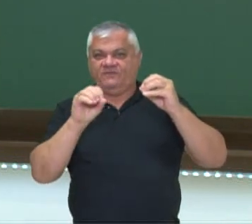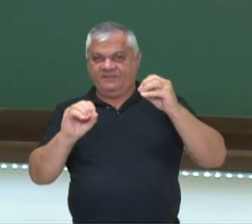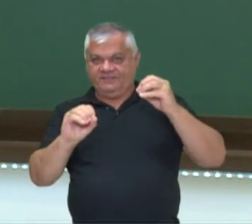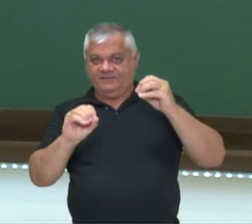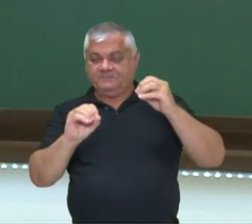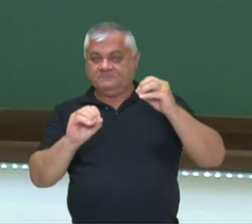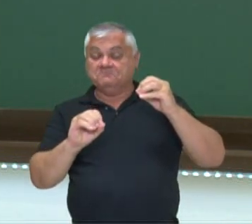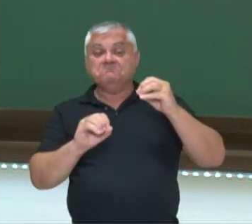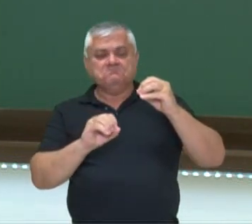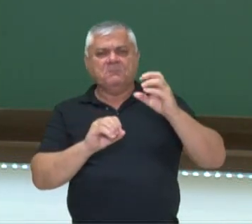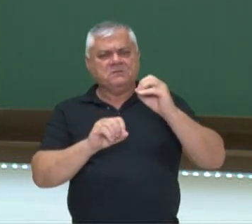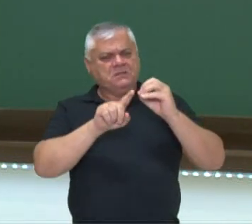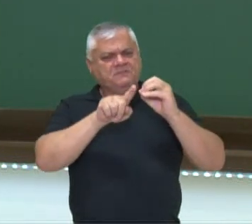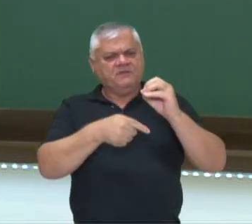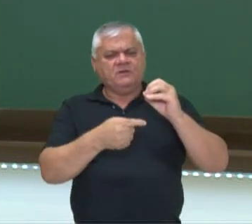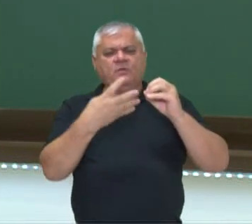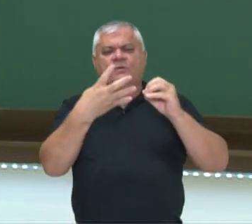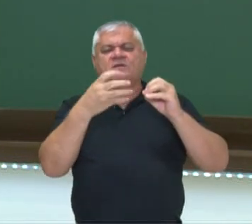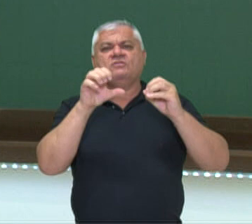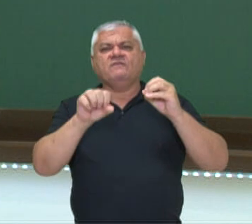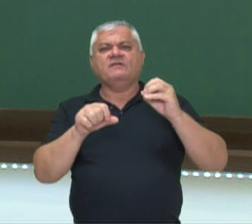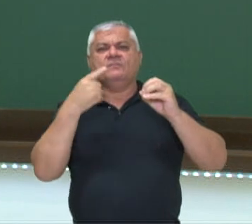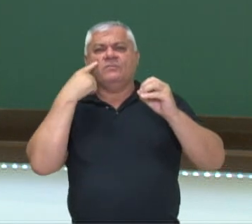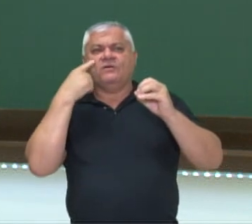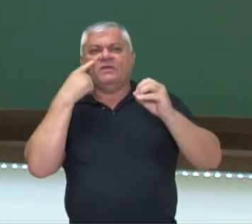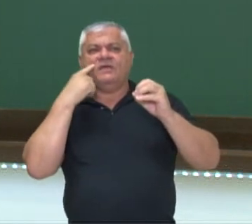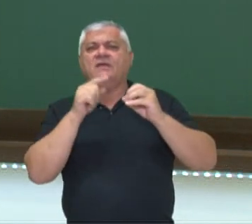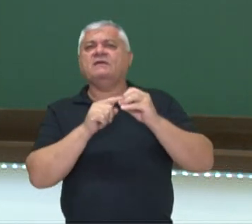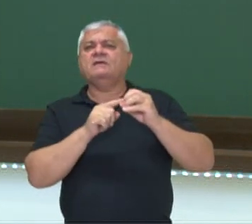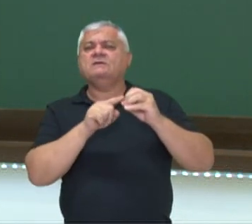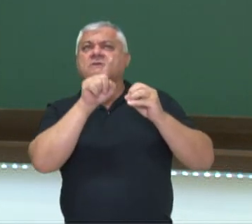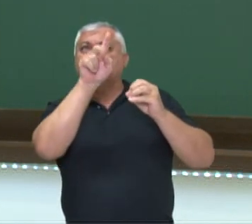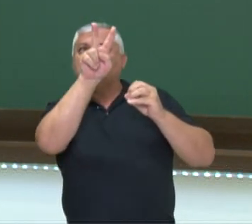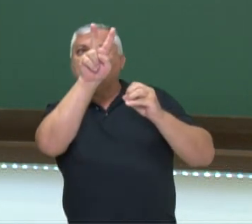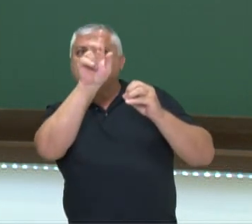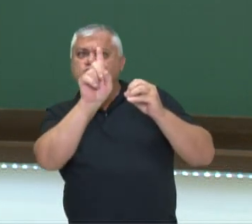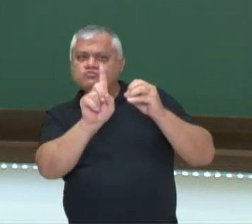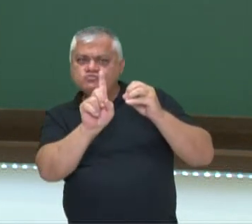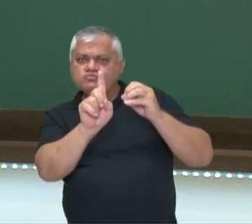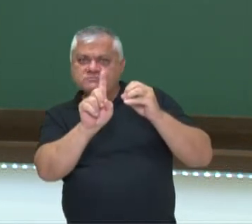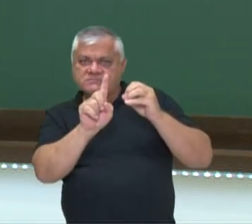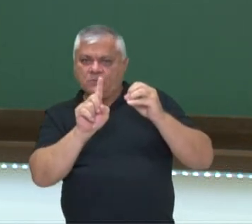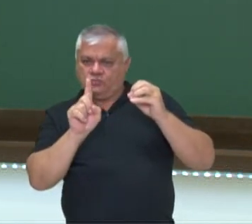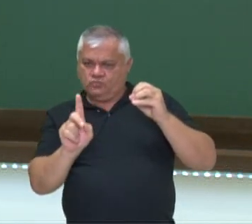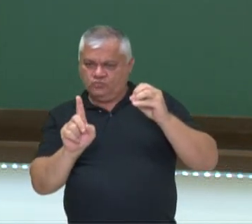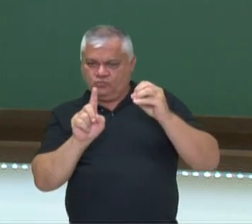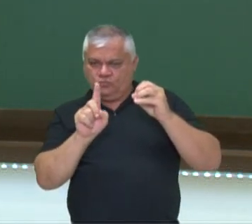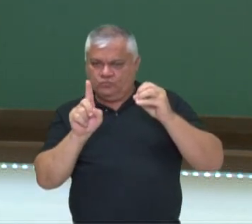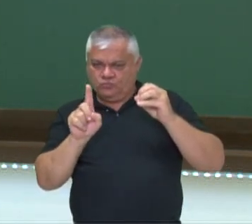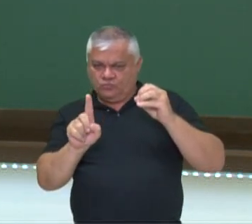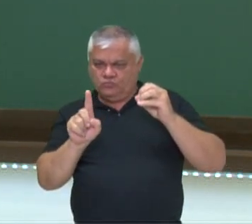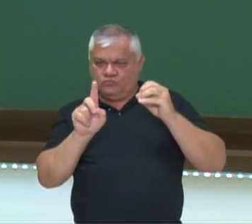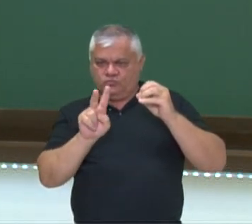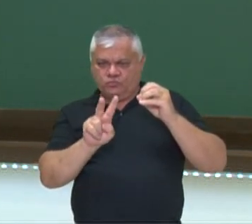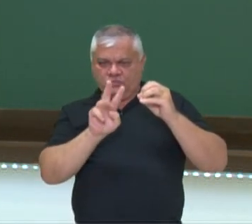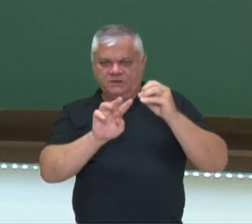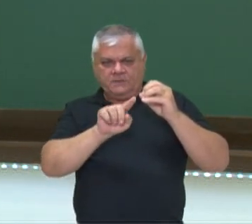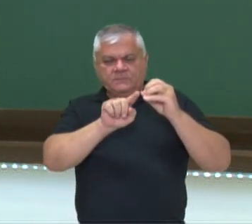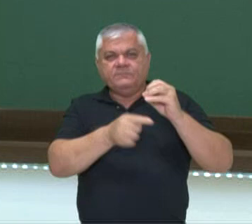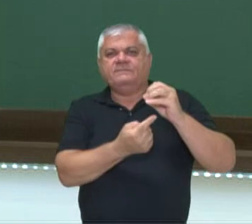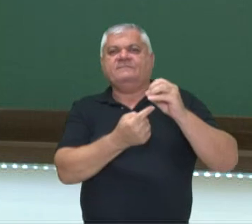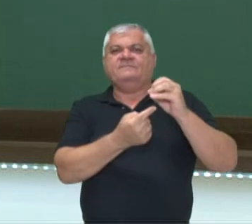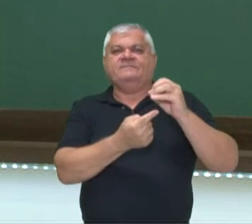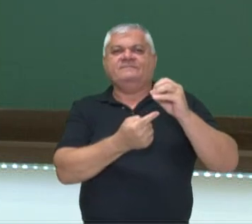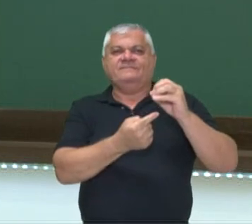0,490. Por quê? Porque o primeiro número tem duas casas e o segundo número tem uma casa depois da vírgula. Então são três casas da direita para a